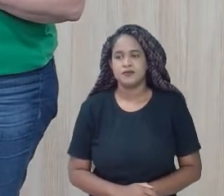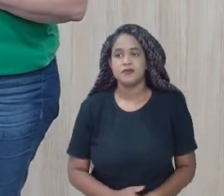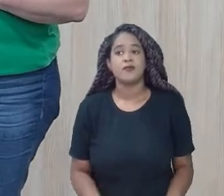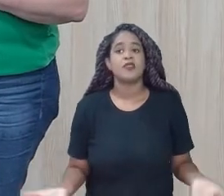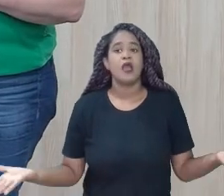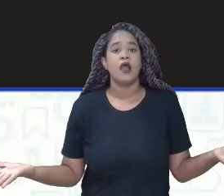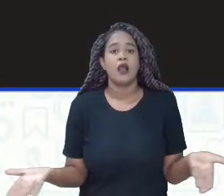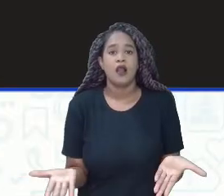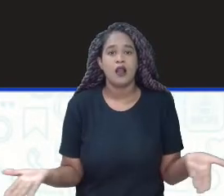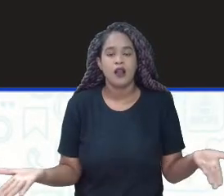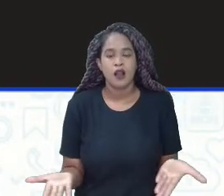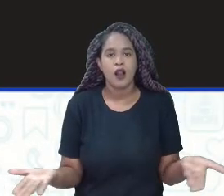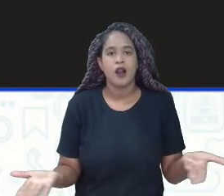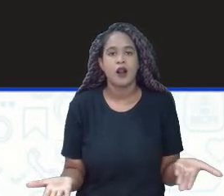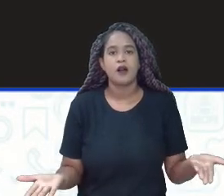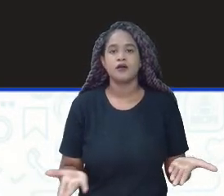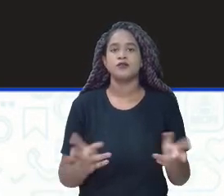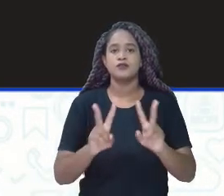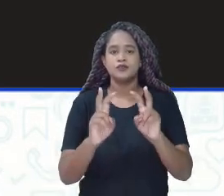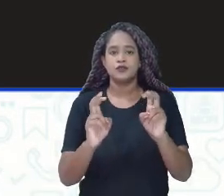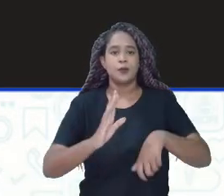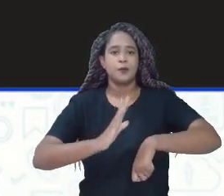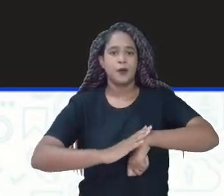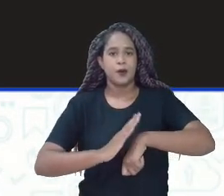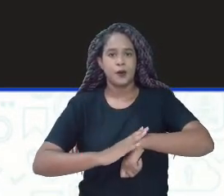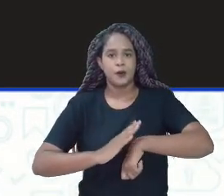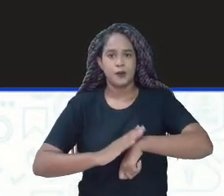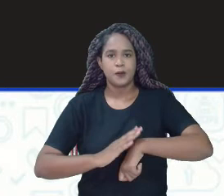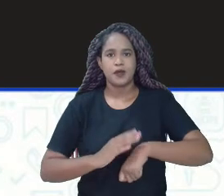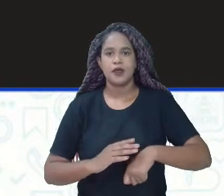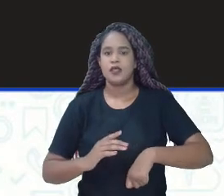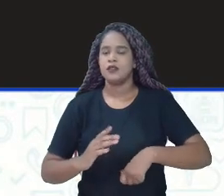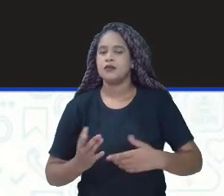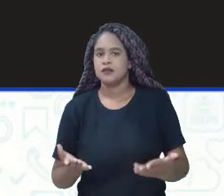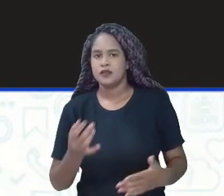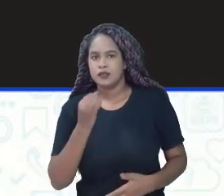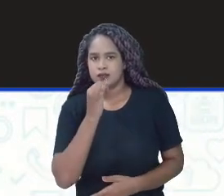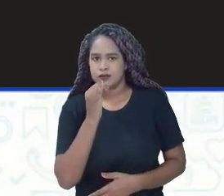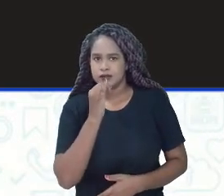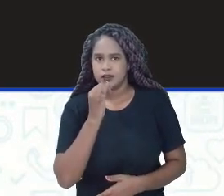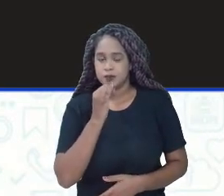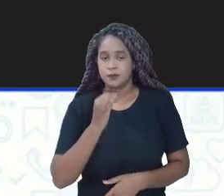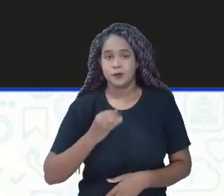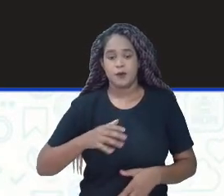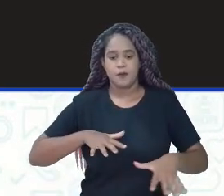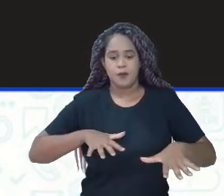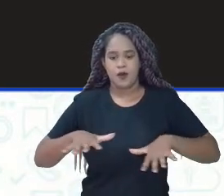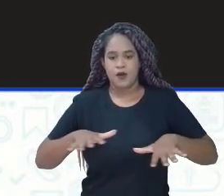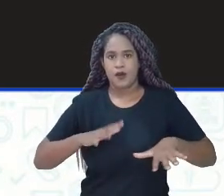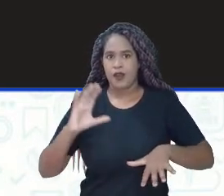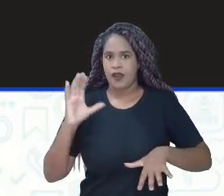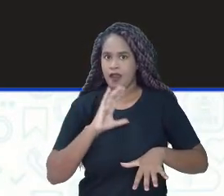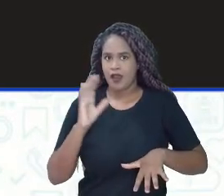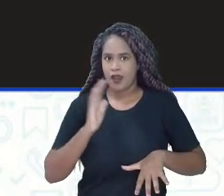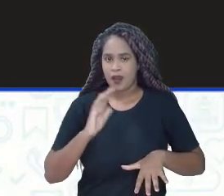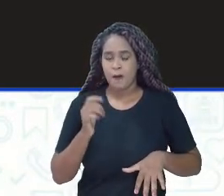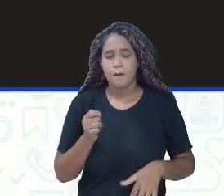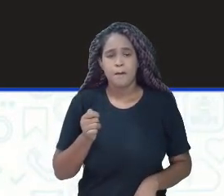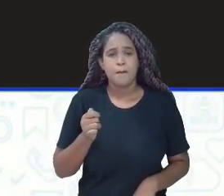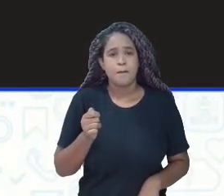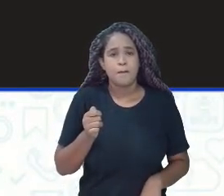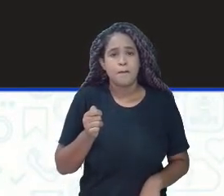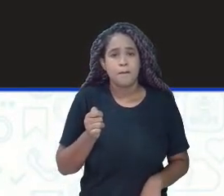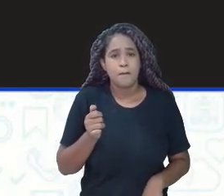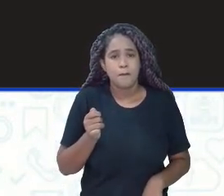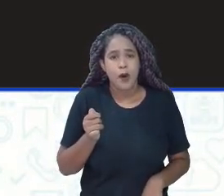Noção de tempo, movimento rápido, poucos quadros, movimentos lentos, vários quadrados.